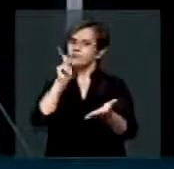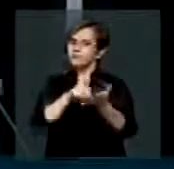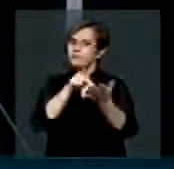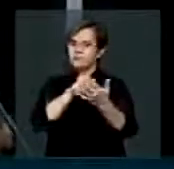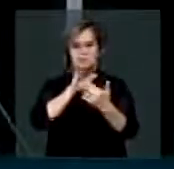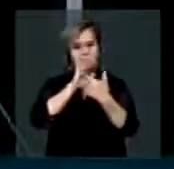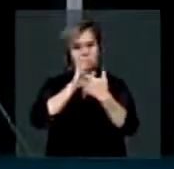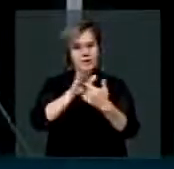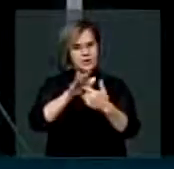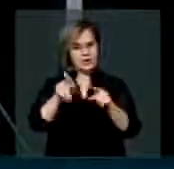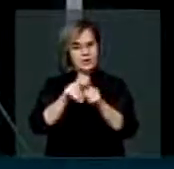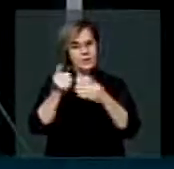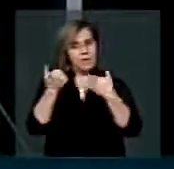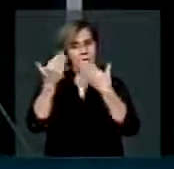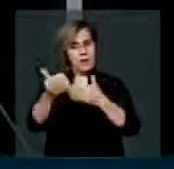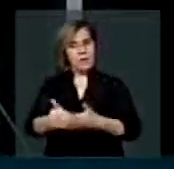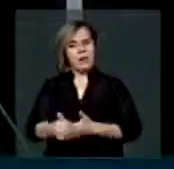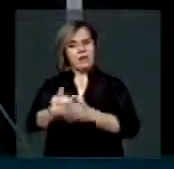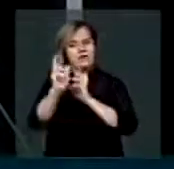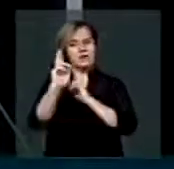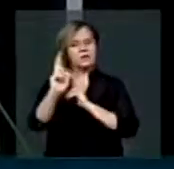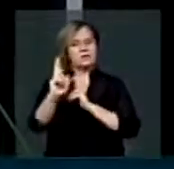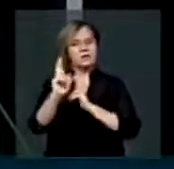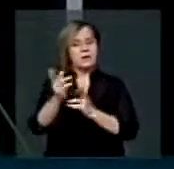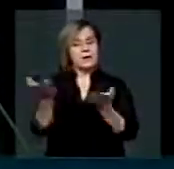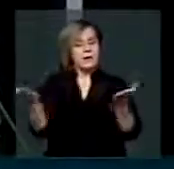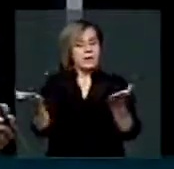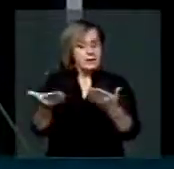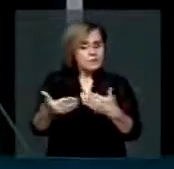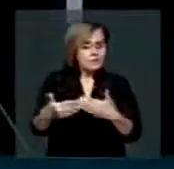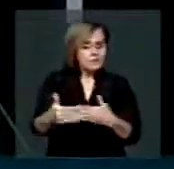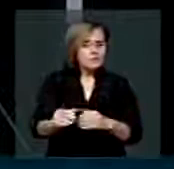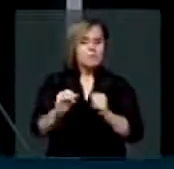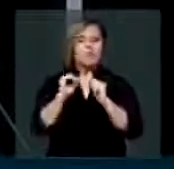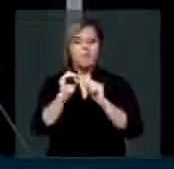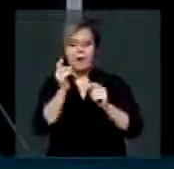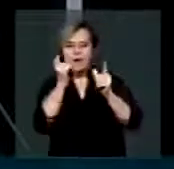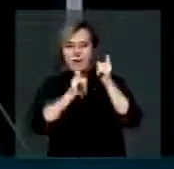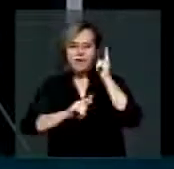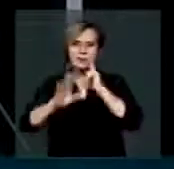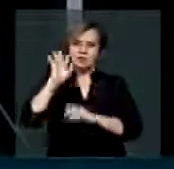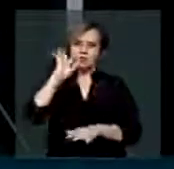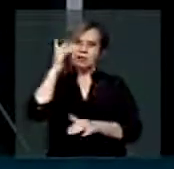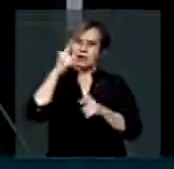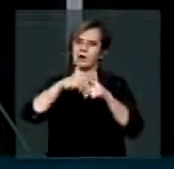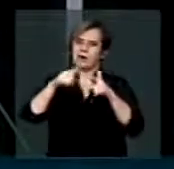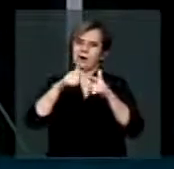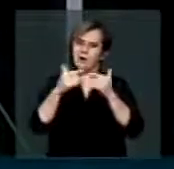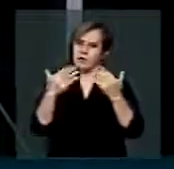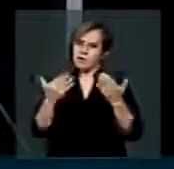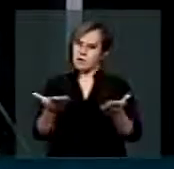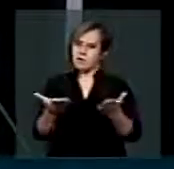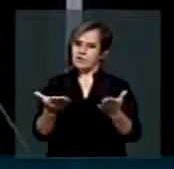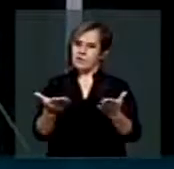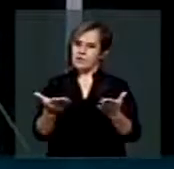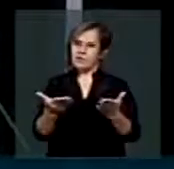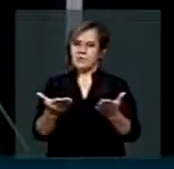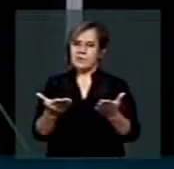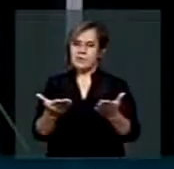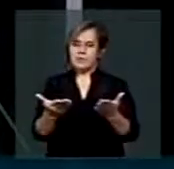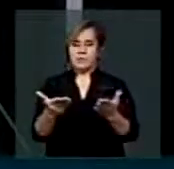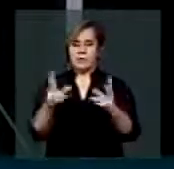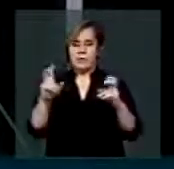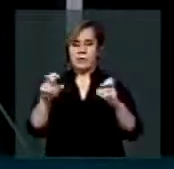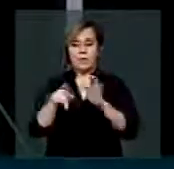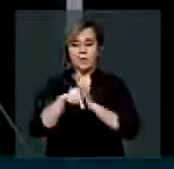verdadeiras e levar esperança de que desta vez pode-se chegar a uma solução para o impasse do